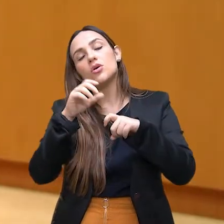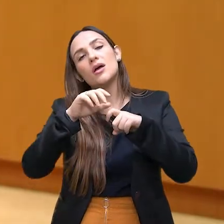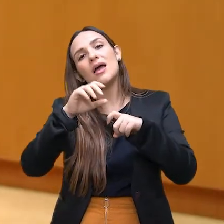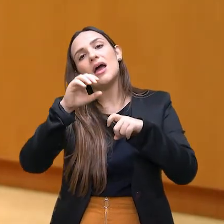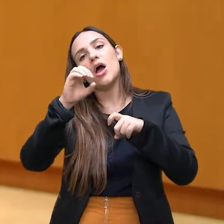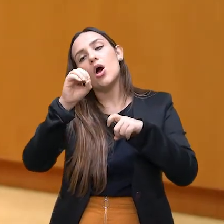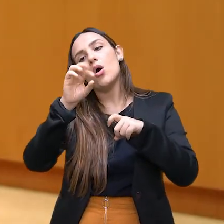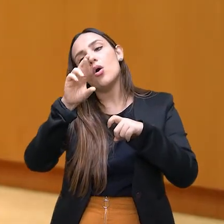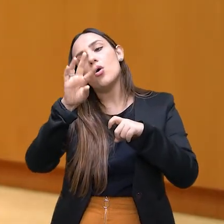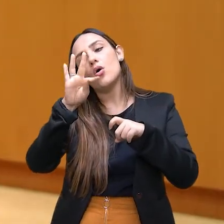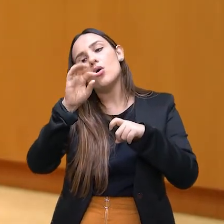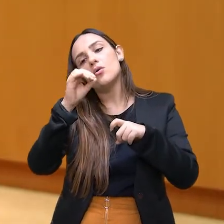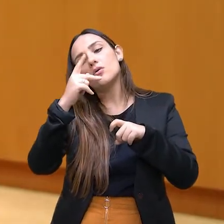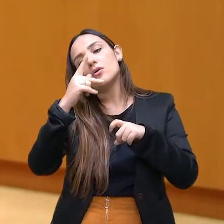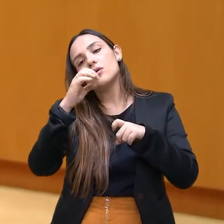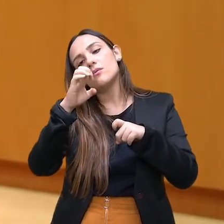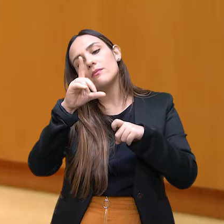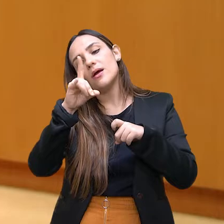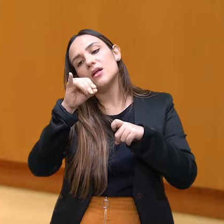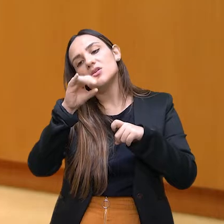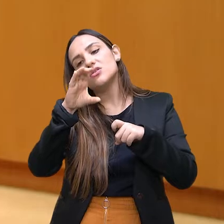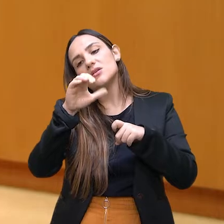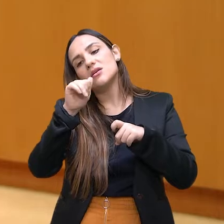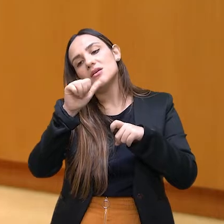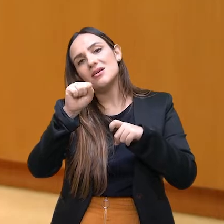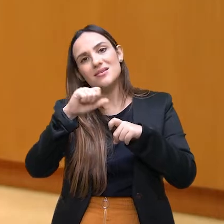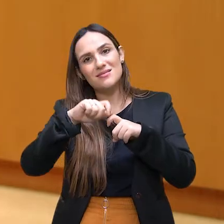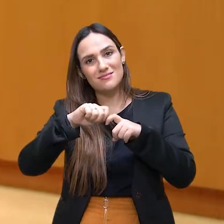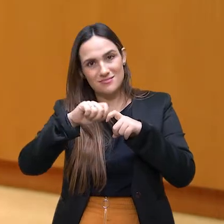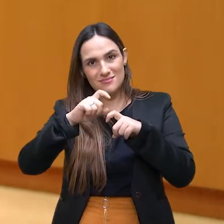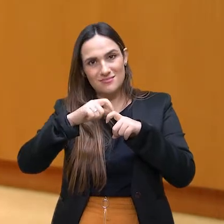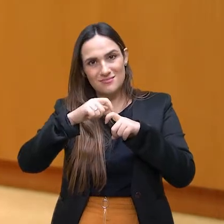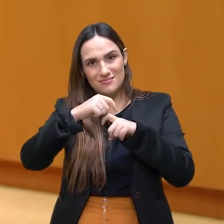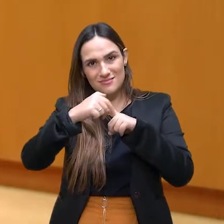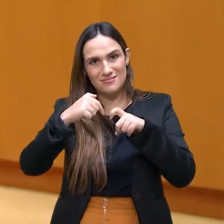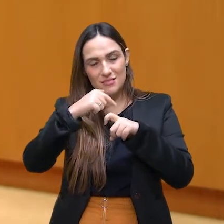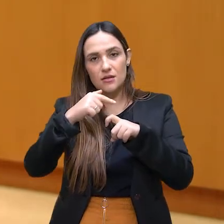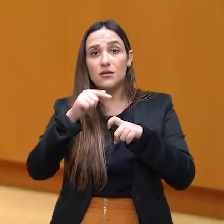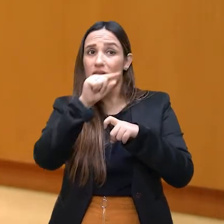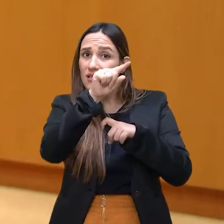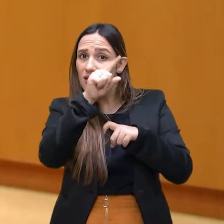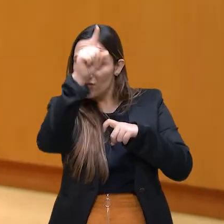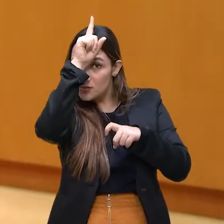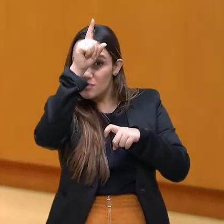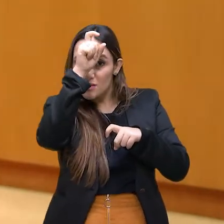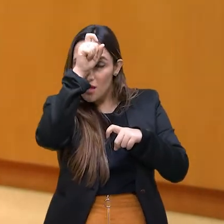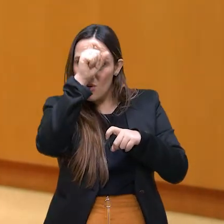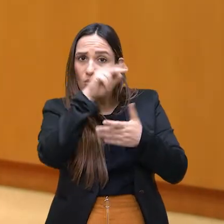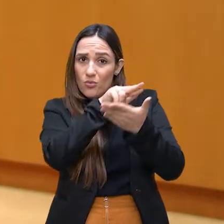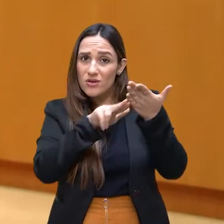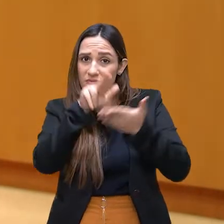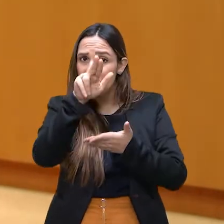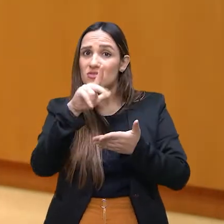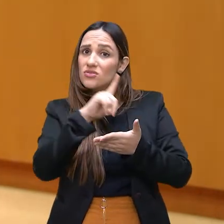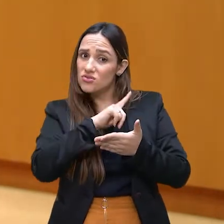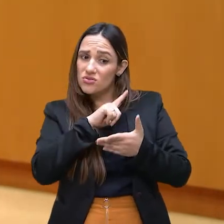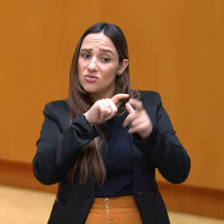passado. E o hospital universitário tinha local, mão de obra, né,